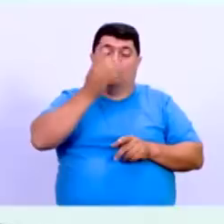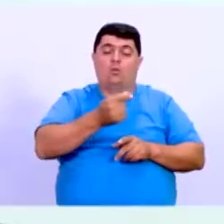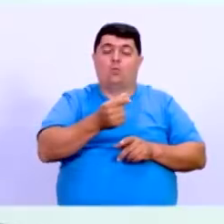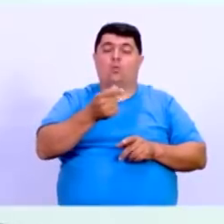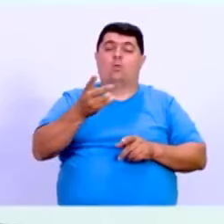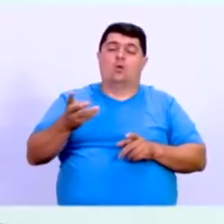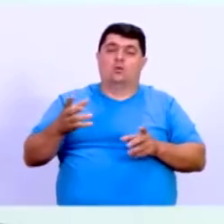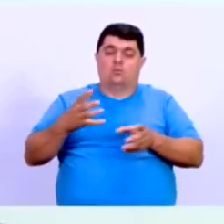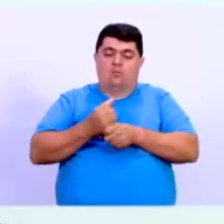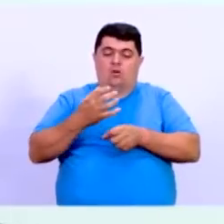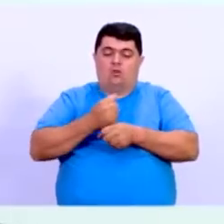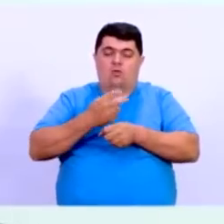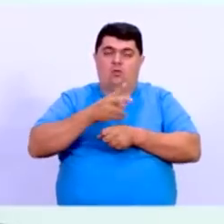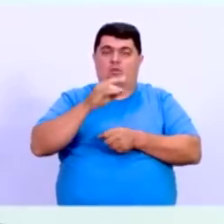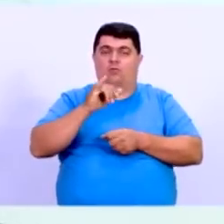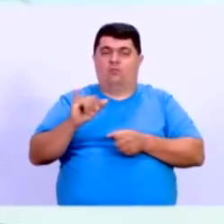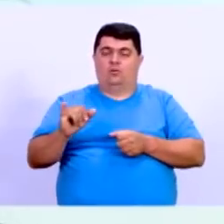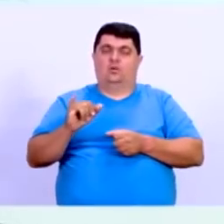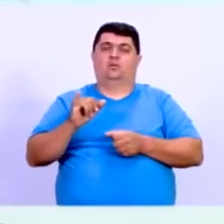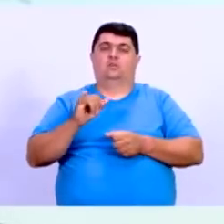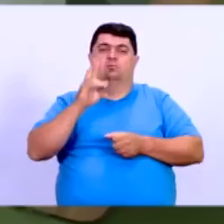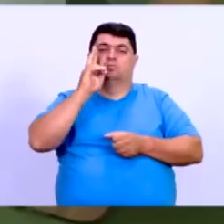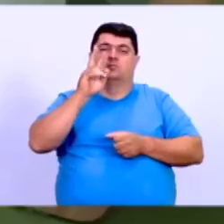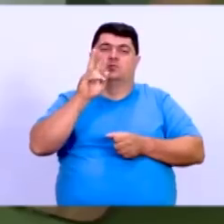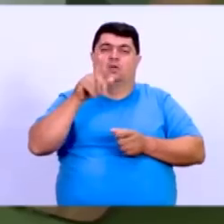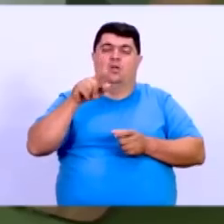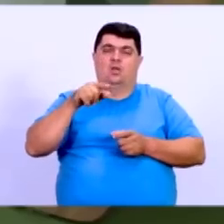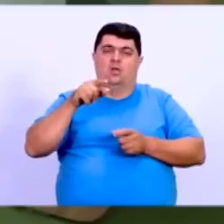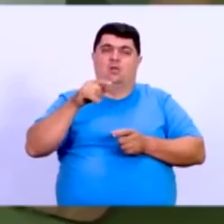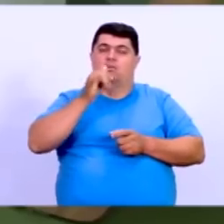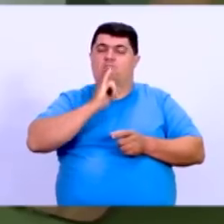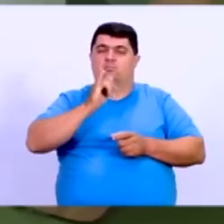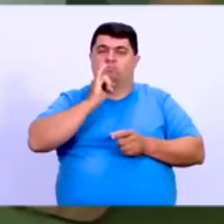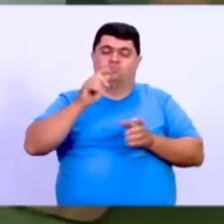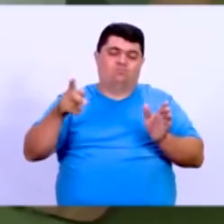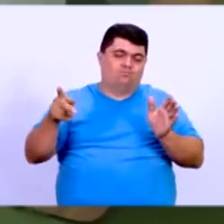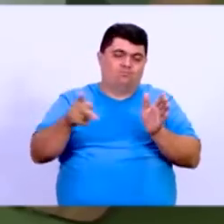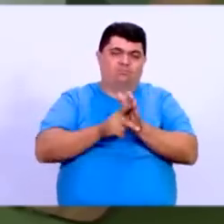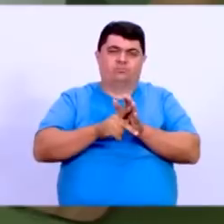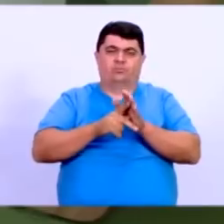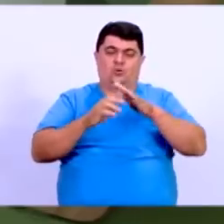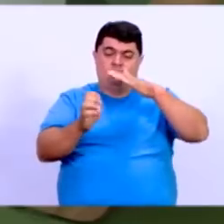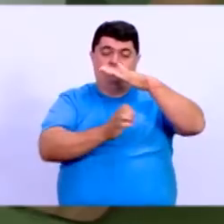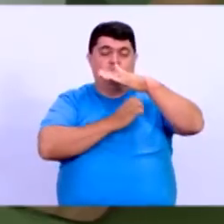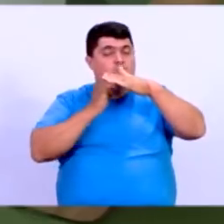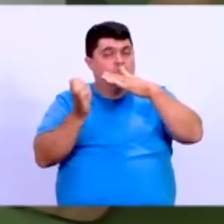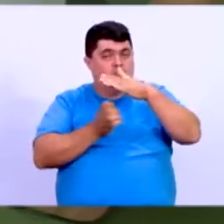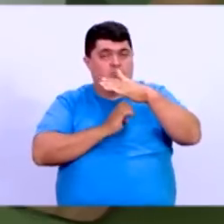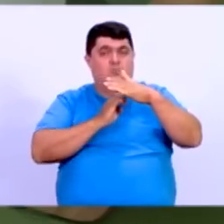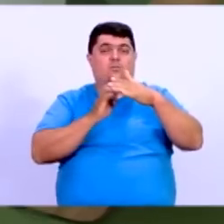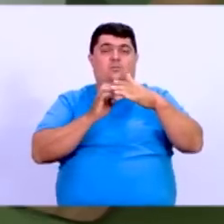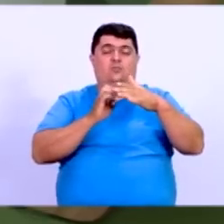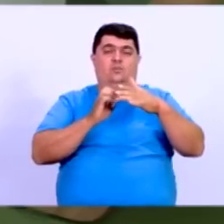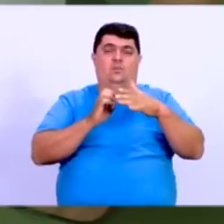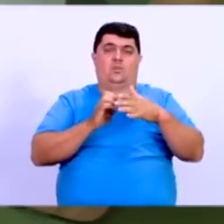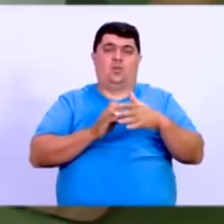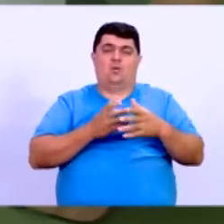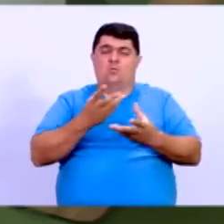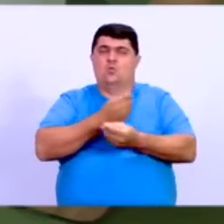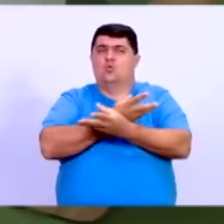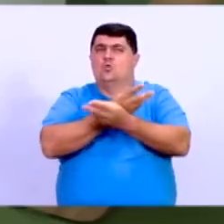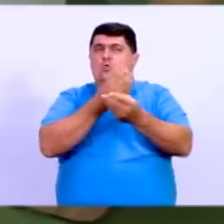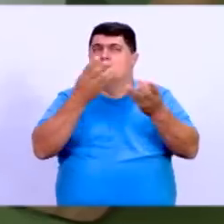tem acesso às informações. Então, é um ambiente ali, um exemplo, né, professor, corporativo de redes de computadores, que é muito